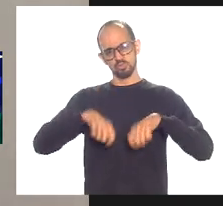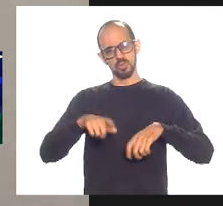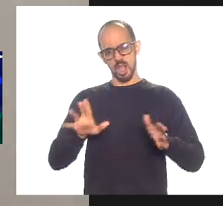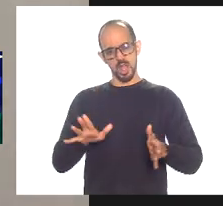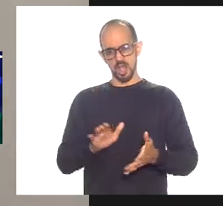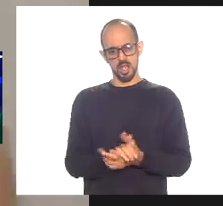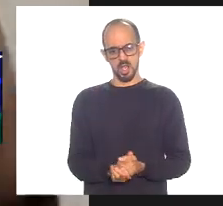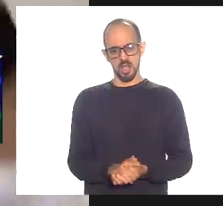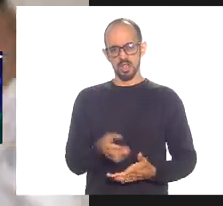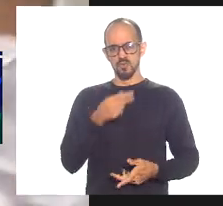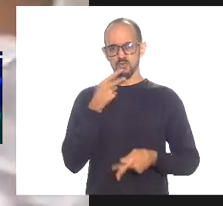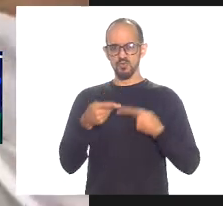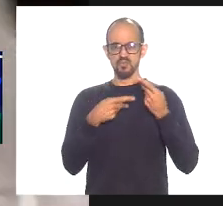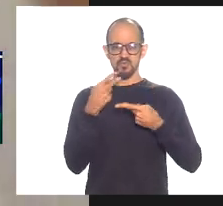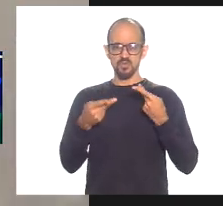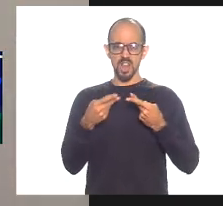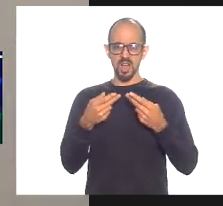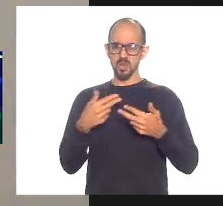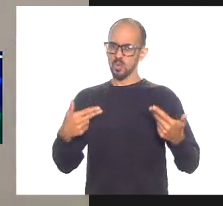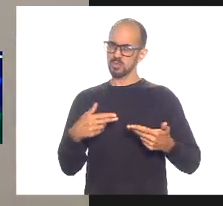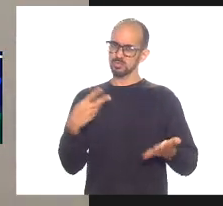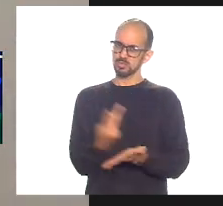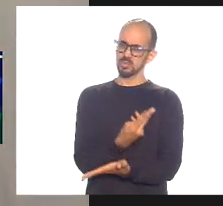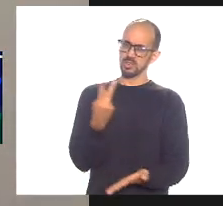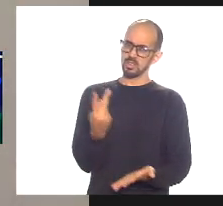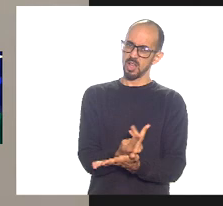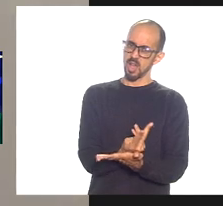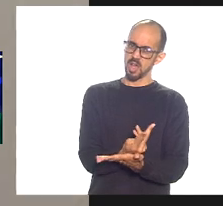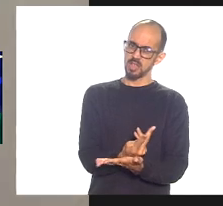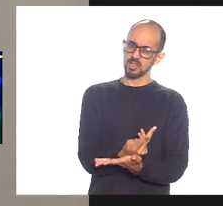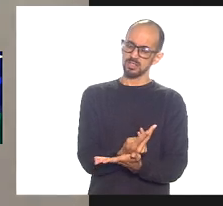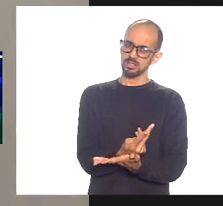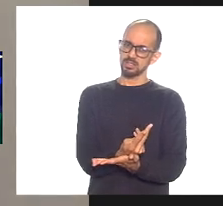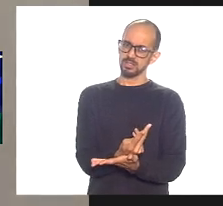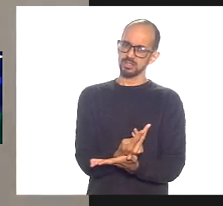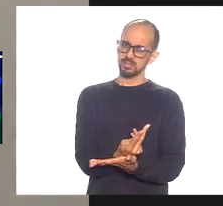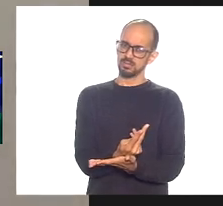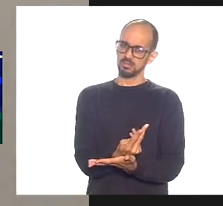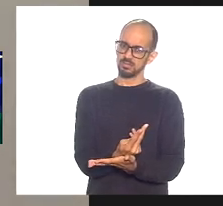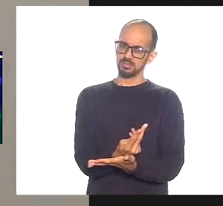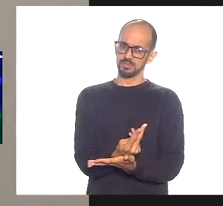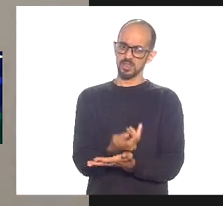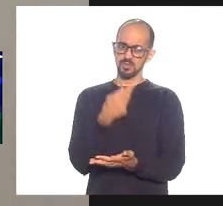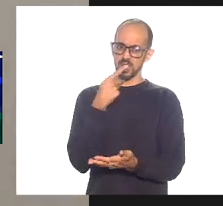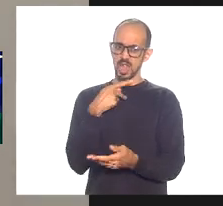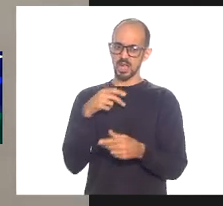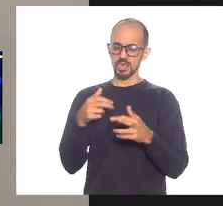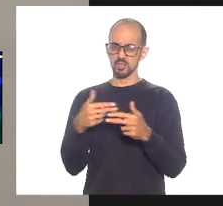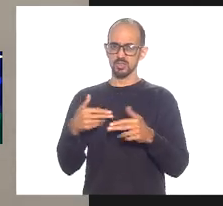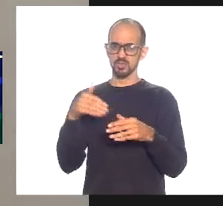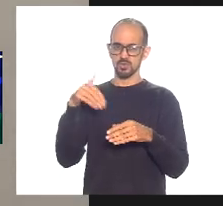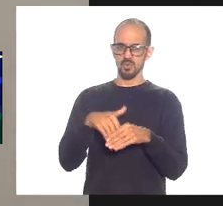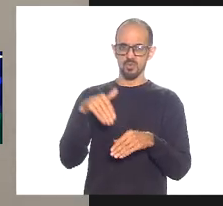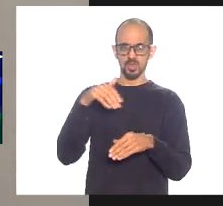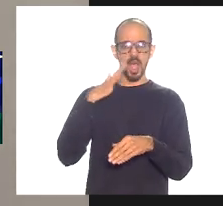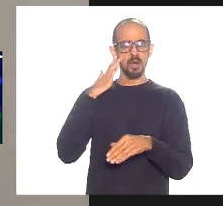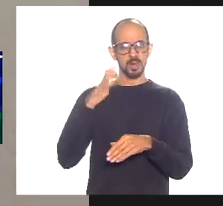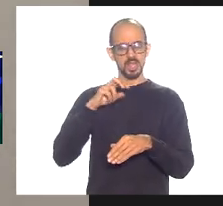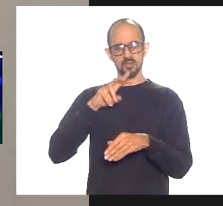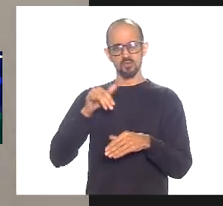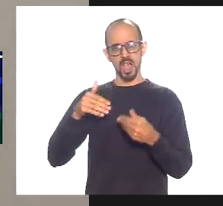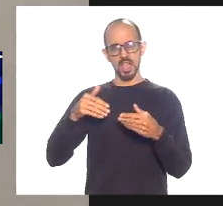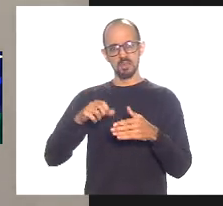falácias colocar argumentos equivocados dizendo tiro o que vamos voltar amanhã vai impedir o pagamento de